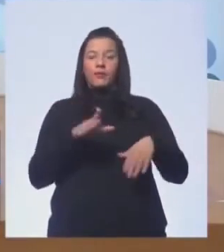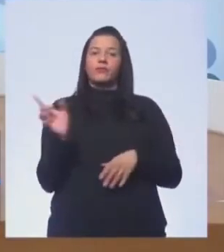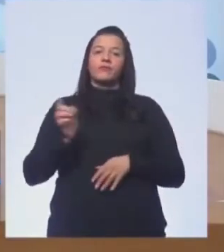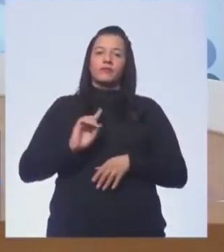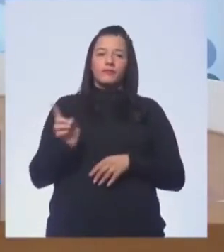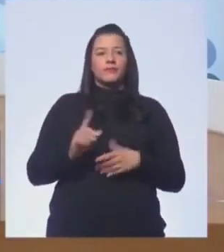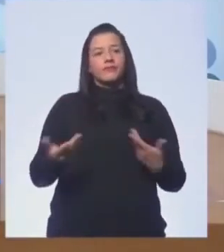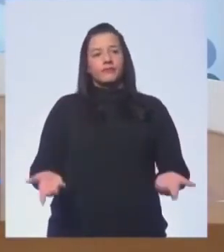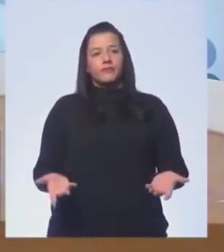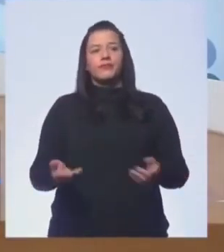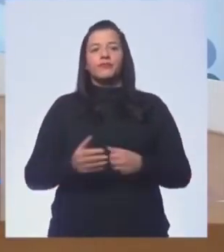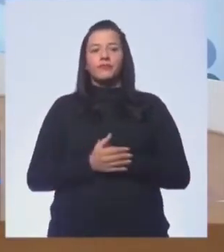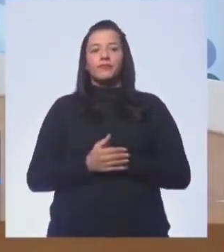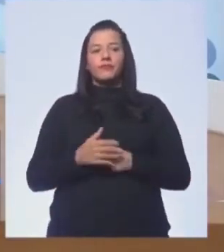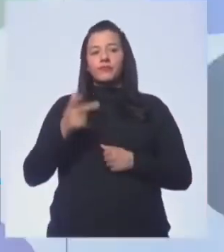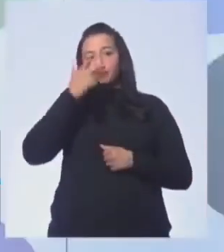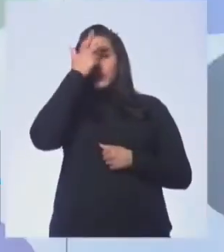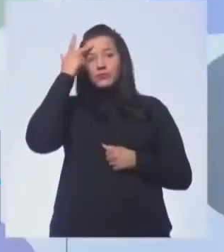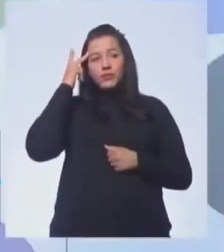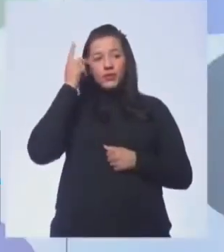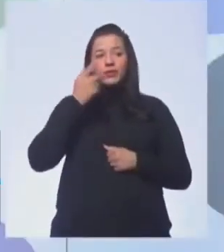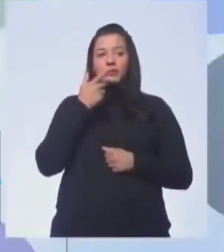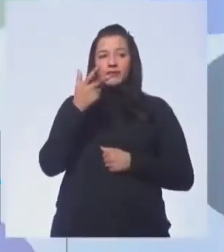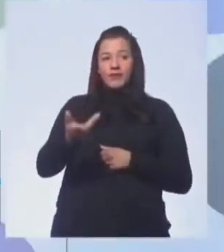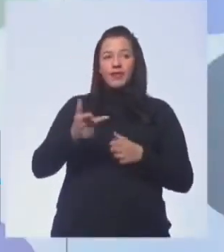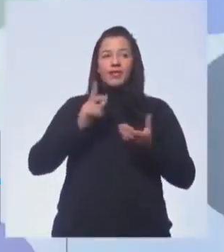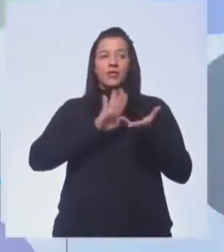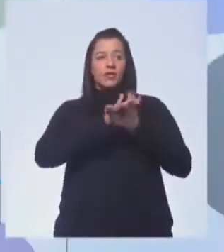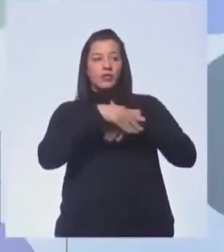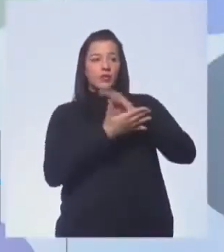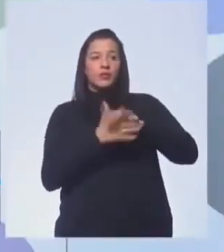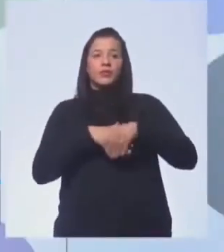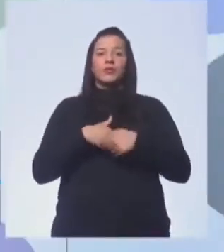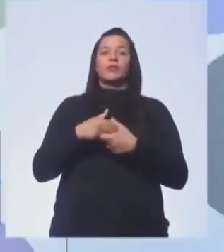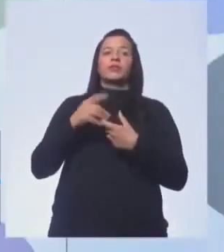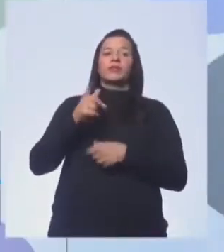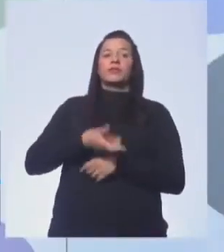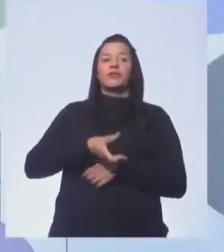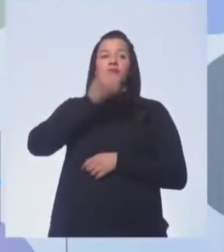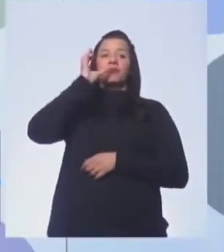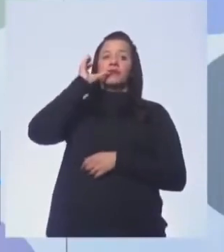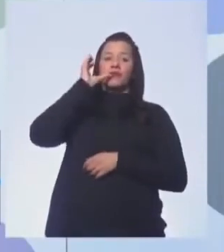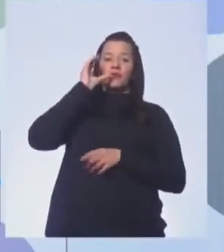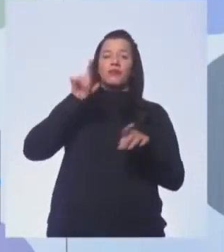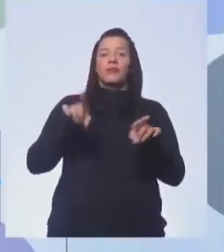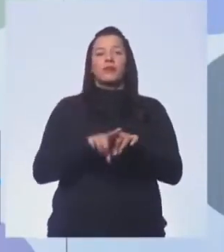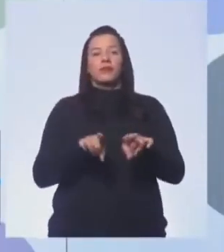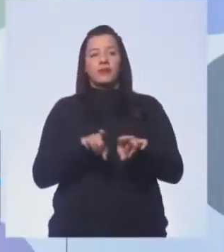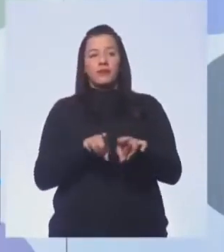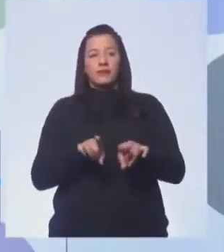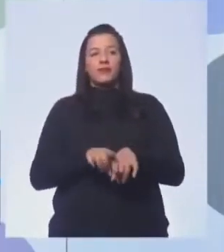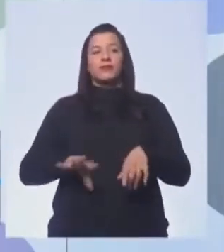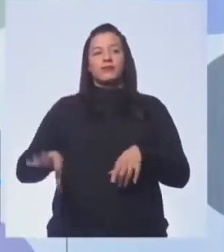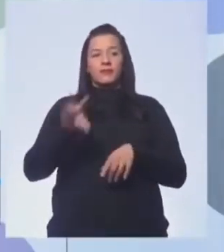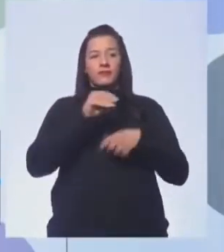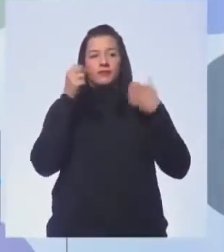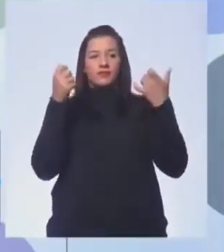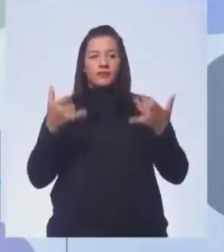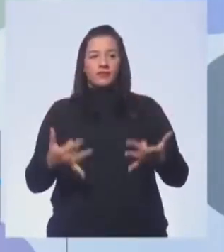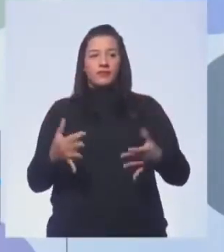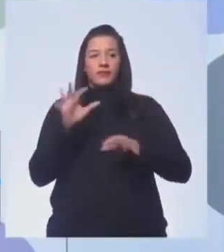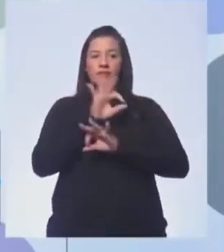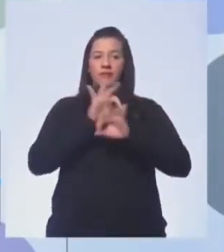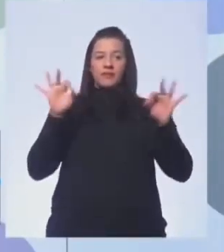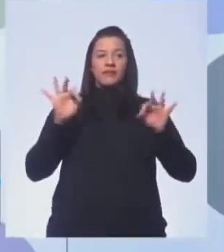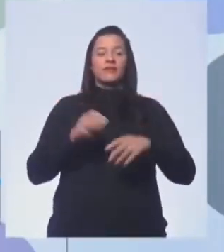é. Então tem gente que fala, se você passar o álcool na mão já combate, imagina se você tomar, né? Então, nossa, meu Deus do céu. É